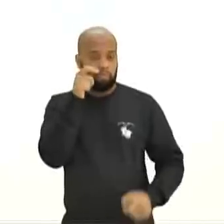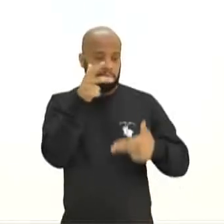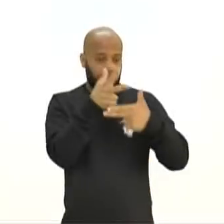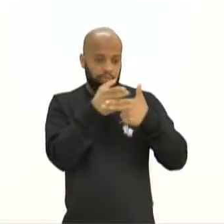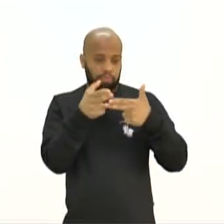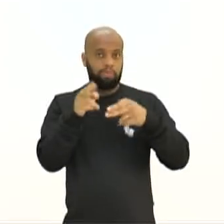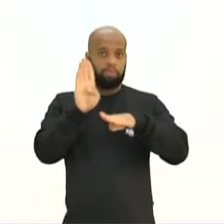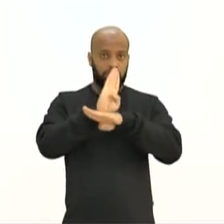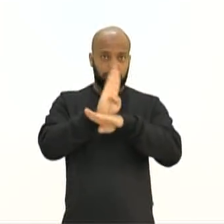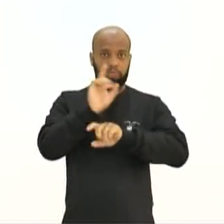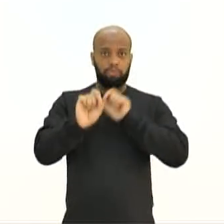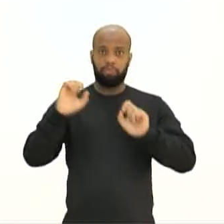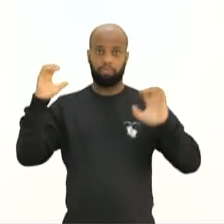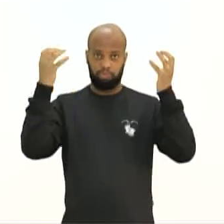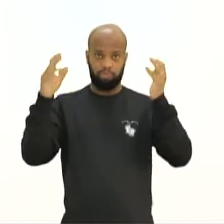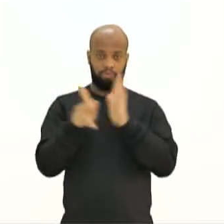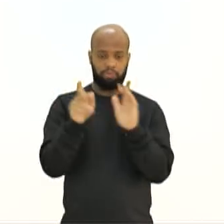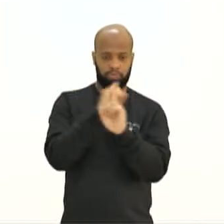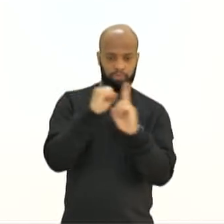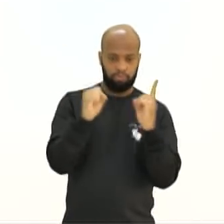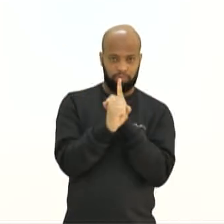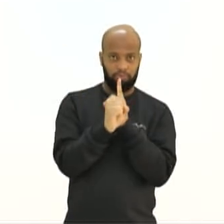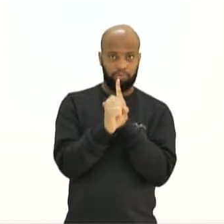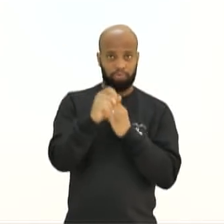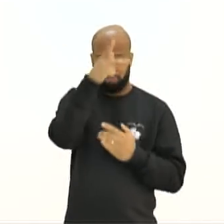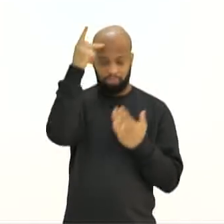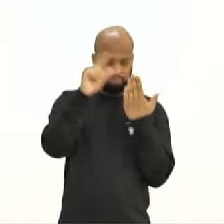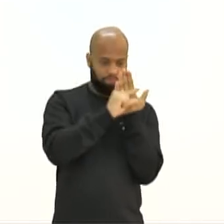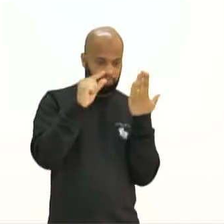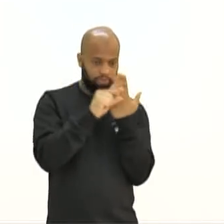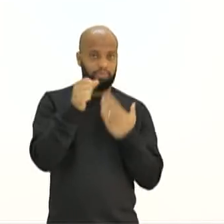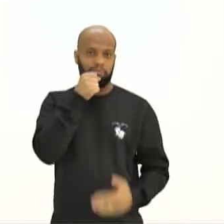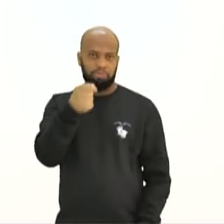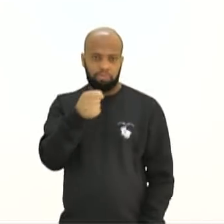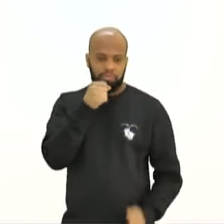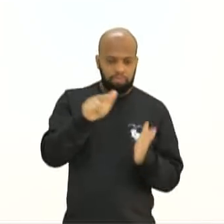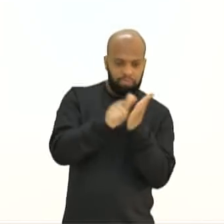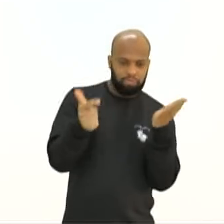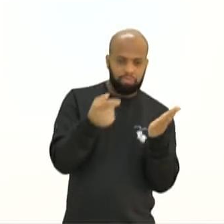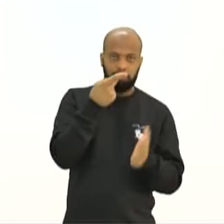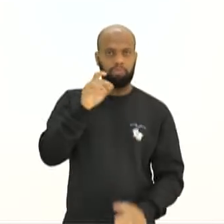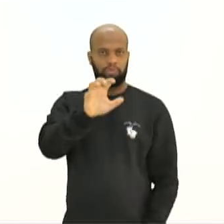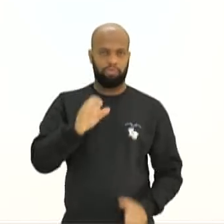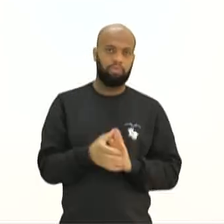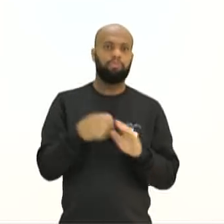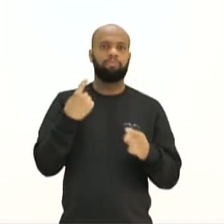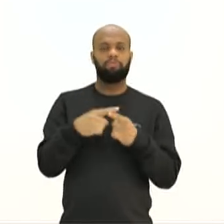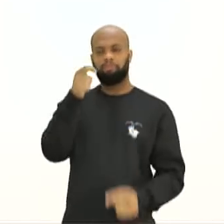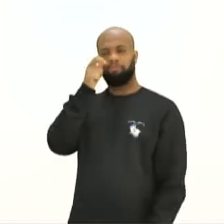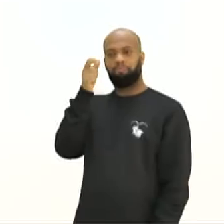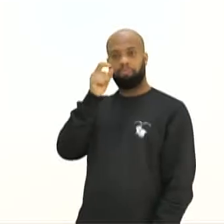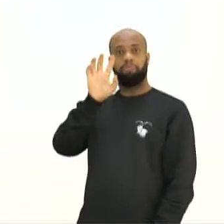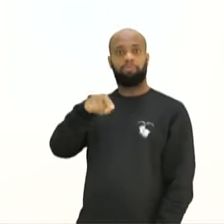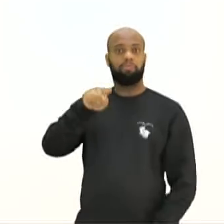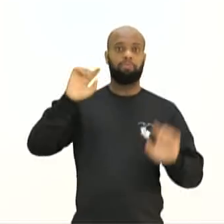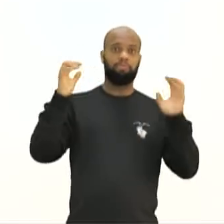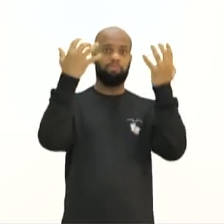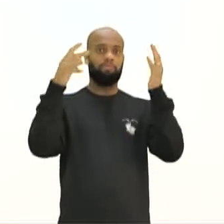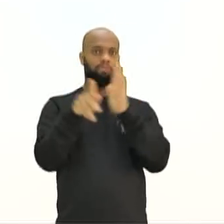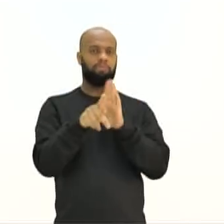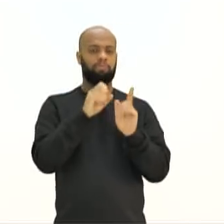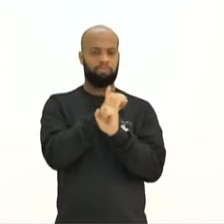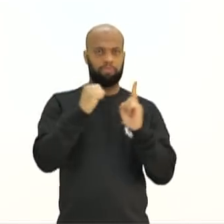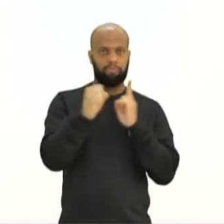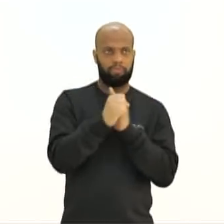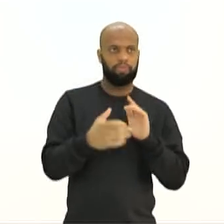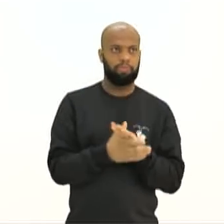evento social. O autor da nossa reportagem lhe dizia isso. Assistir séries e filmes, um evento social. O